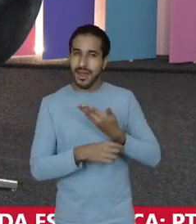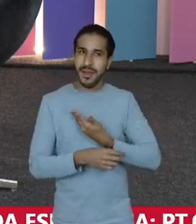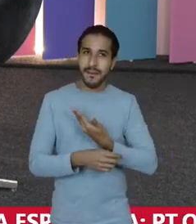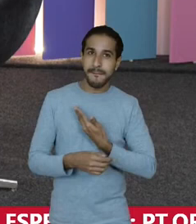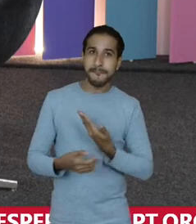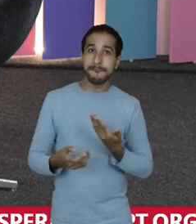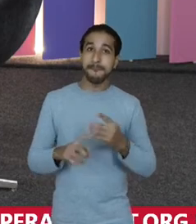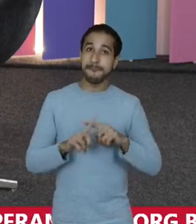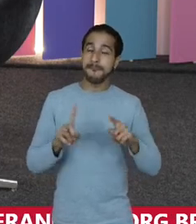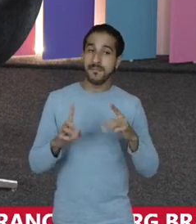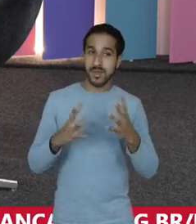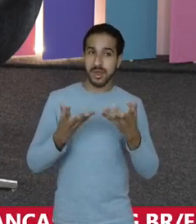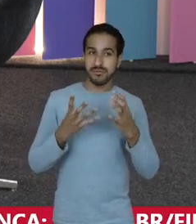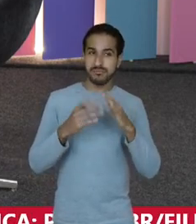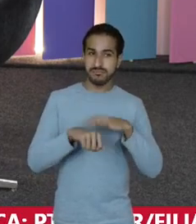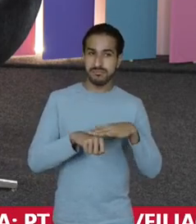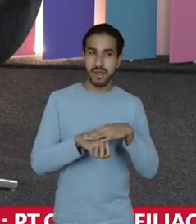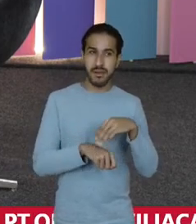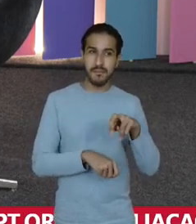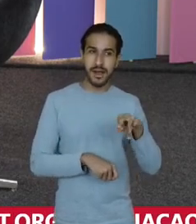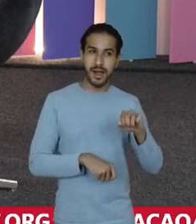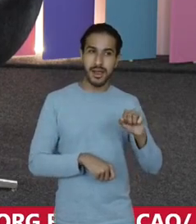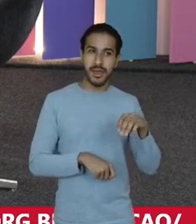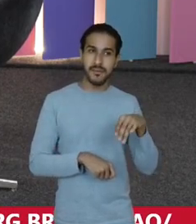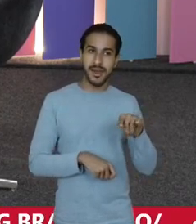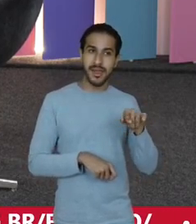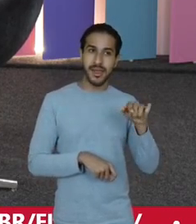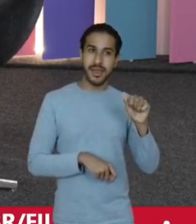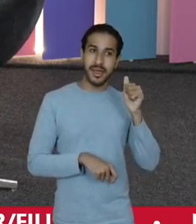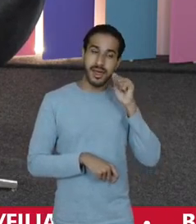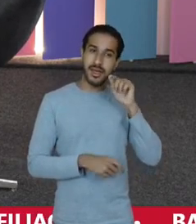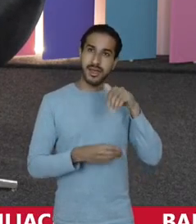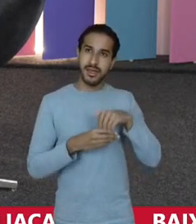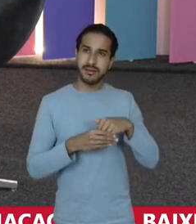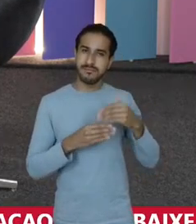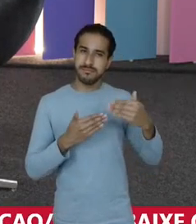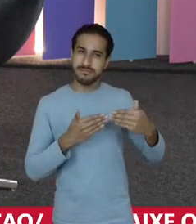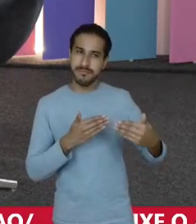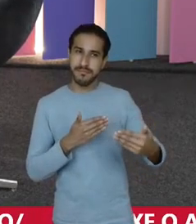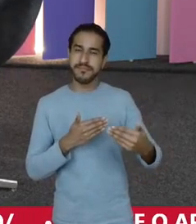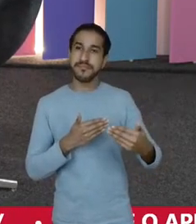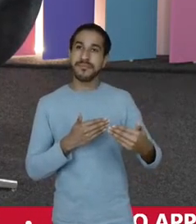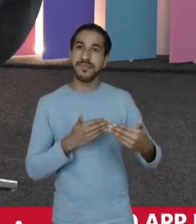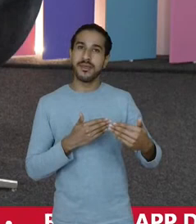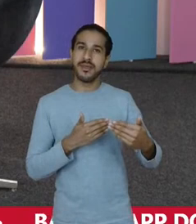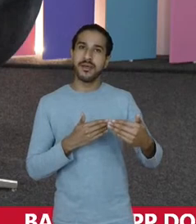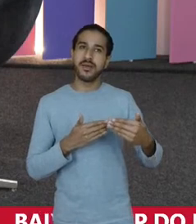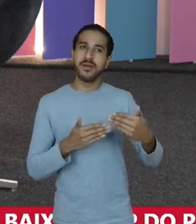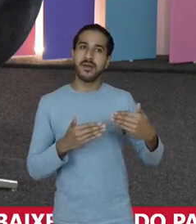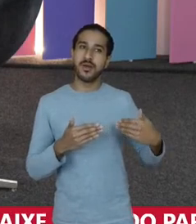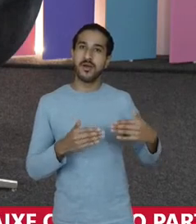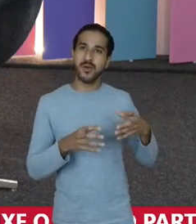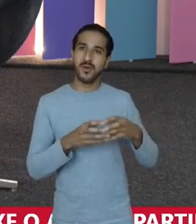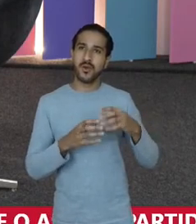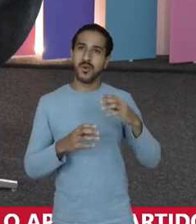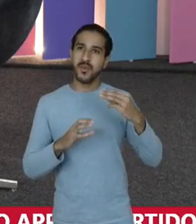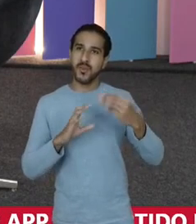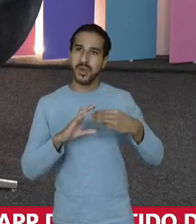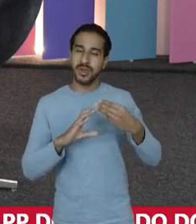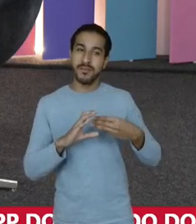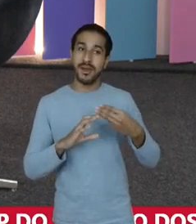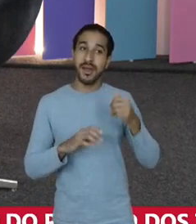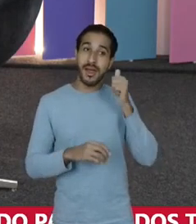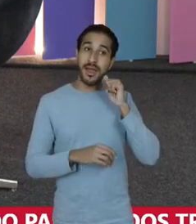amigos. Mas eu quero conversar com a Maria Marighella primeiro, que foi eleita recentemente nas câmaras municipais, vereadora, mas